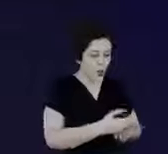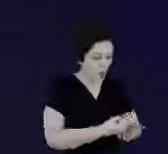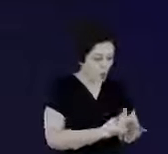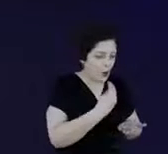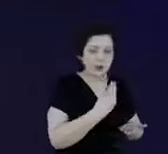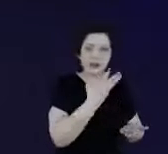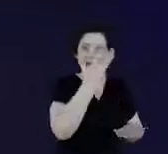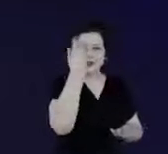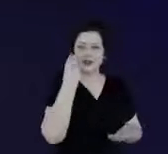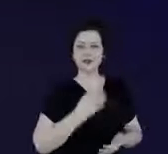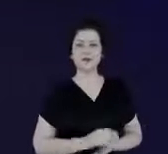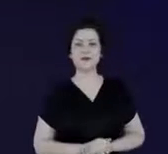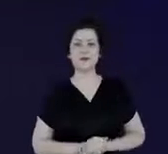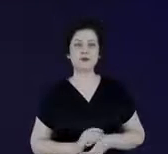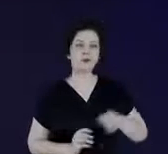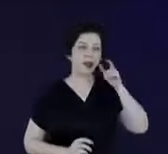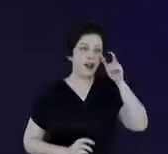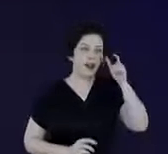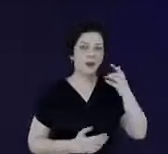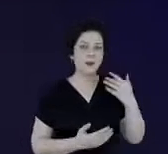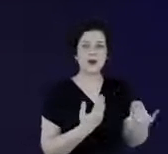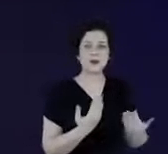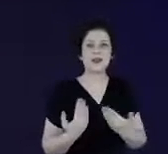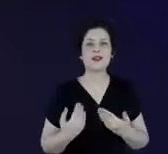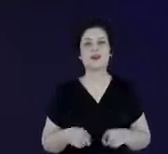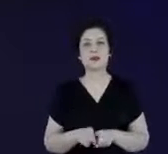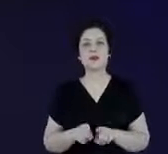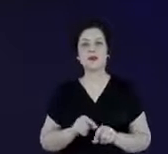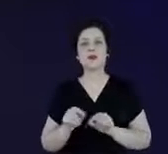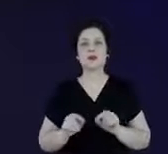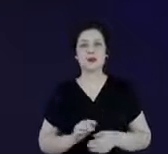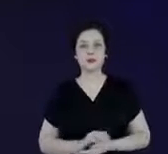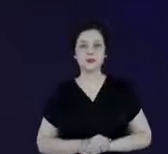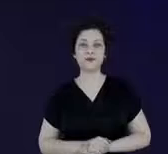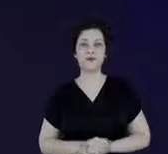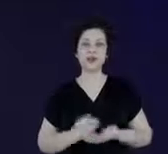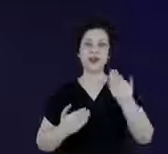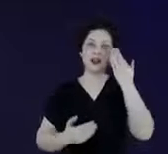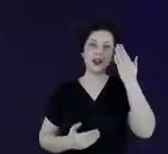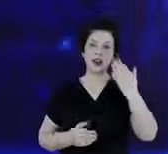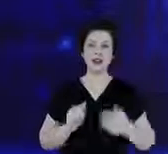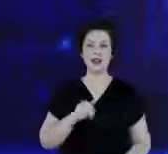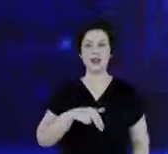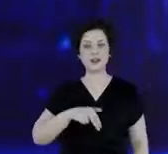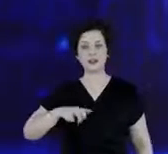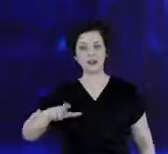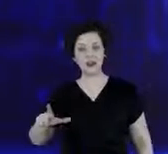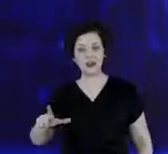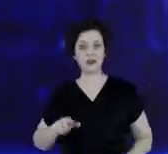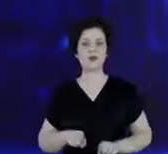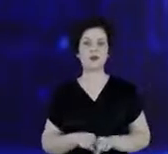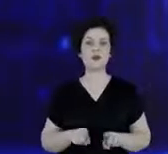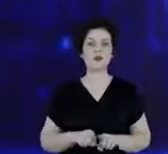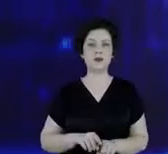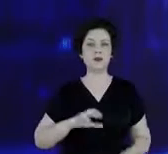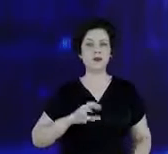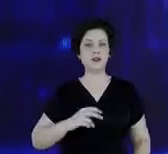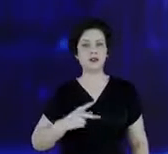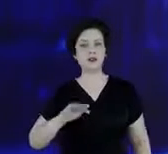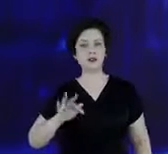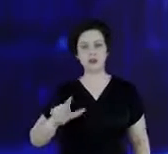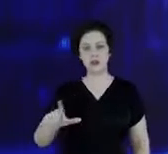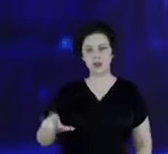e ache e também então para encerrar eu gostaria de agradecer a anel agradecer a CPFL